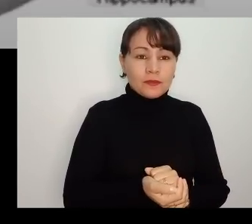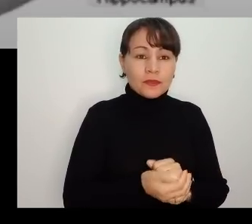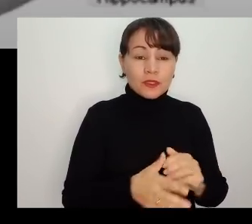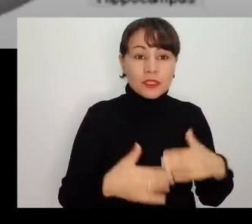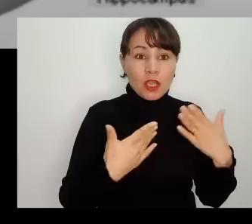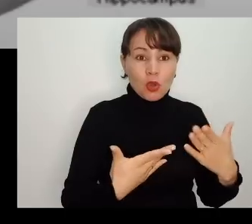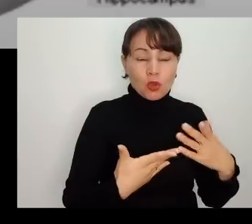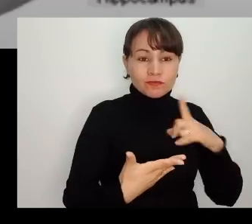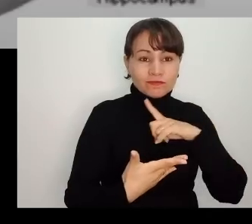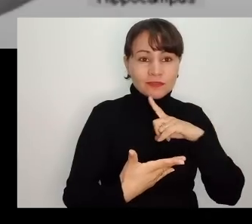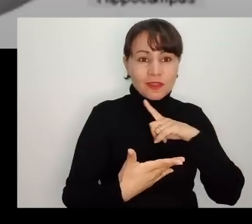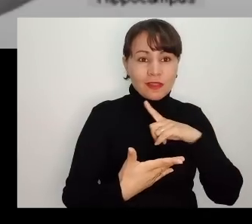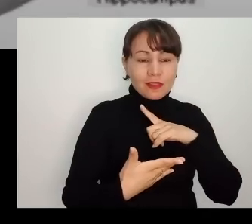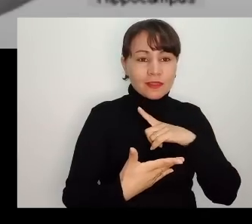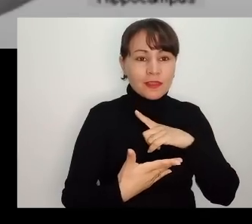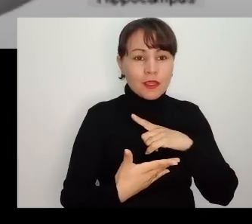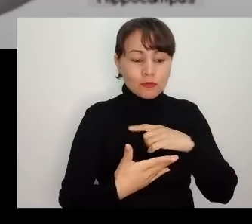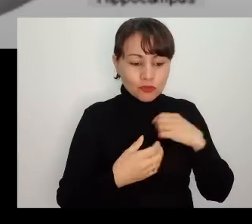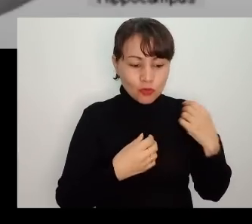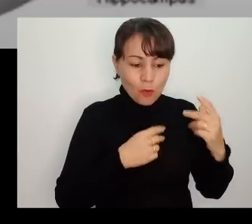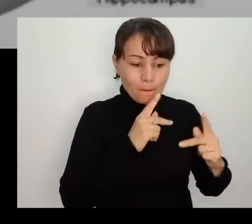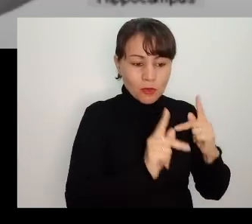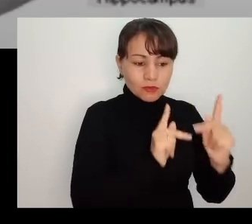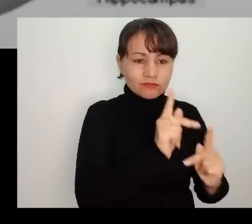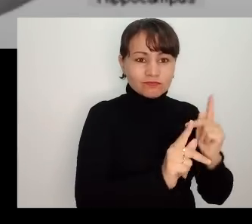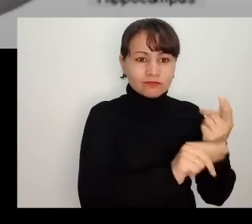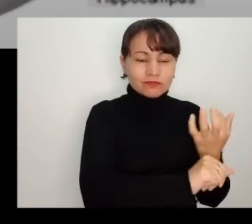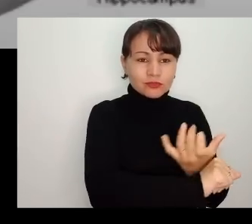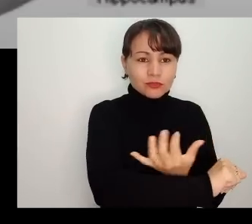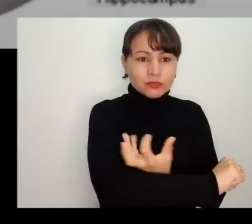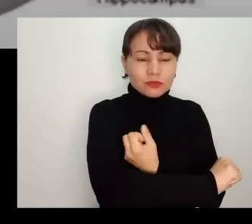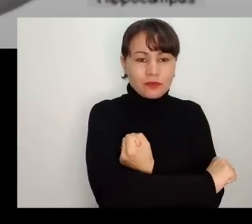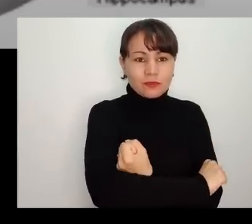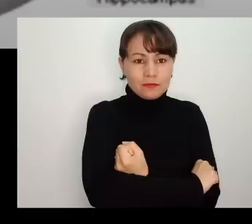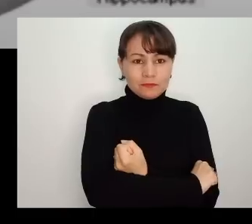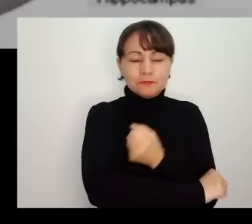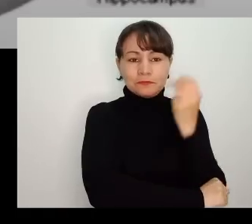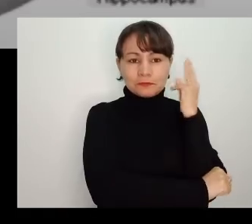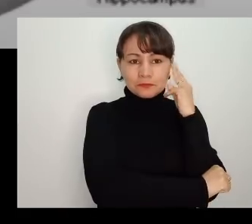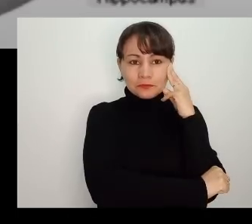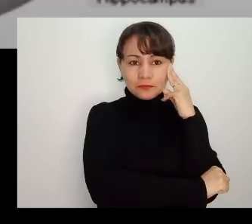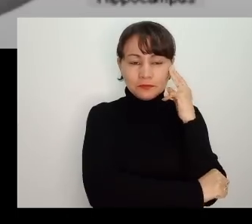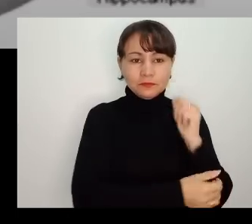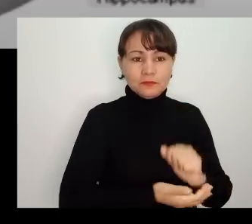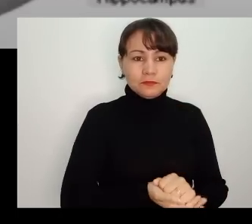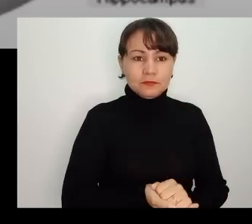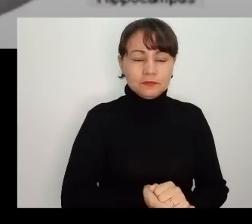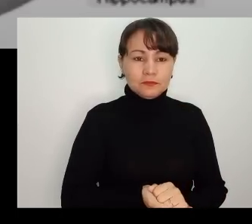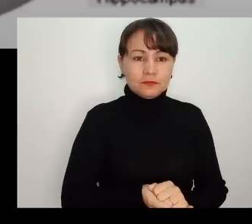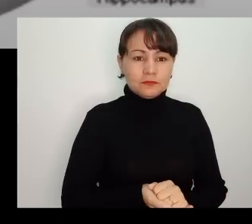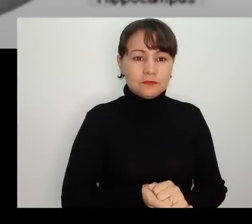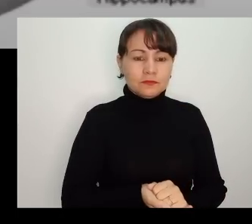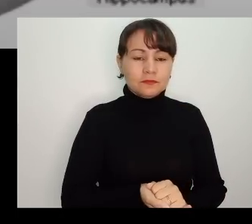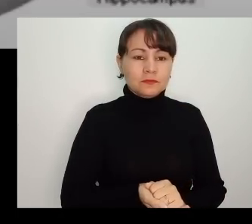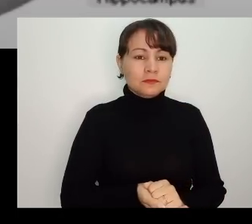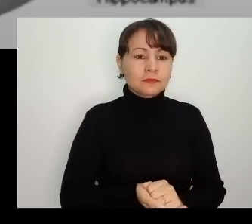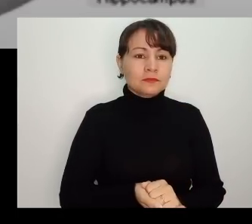é onde nós temos o processamento emocional na nossa memória.